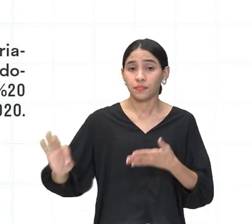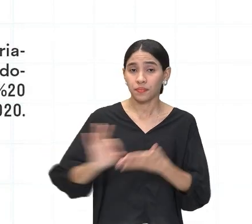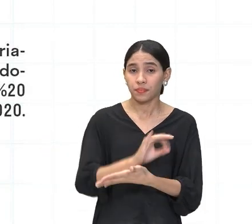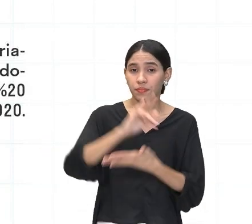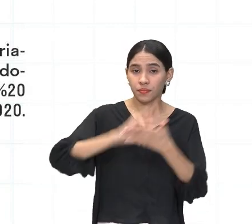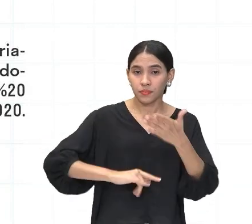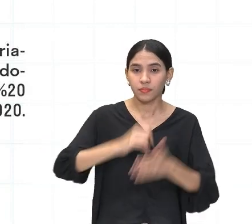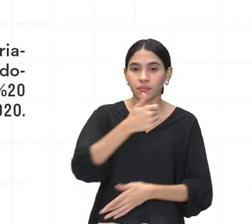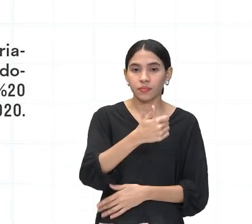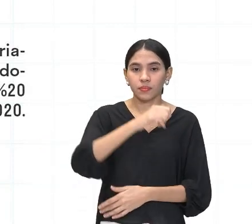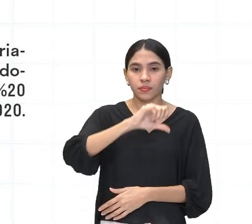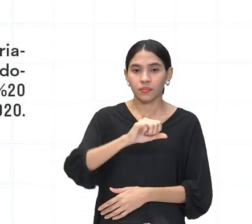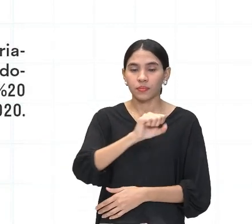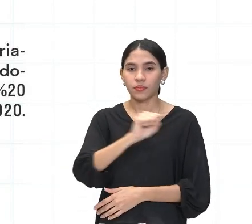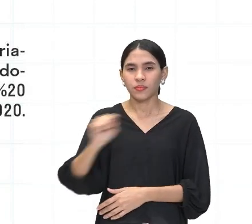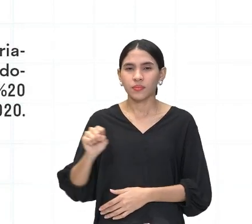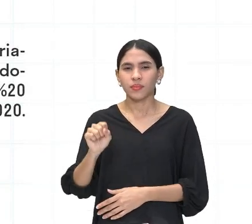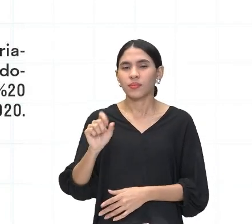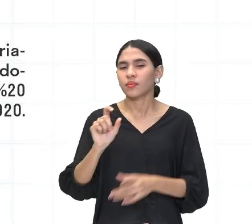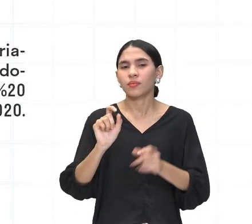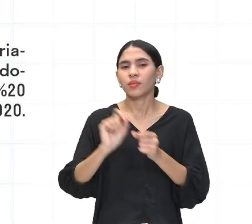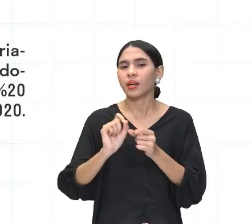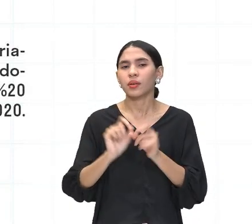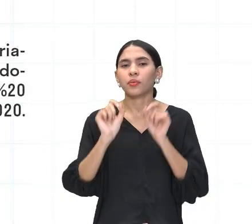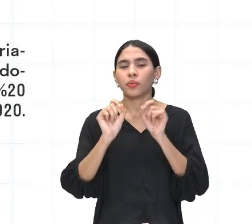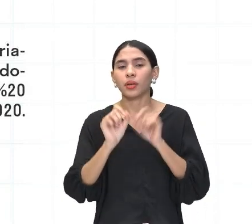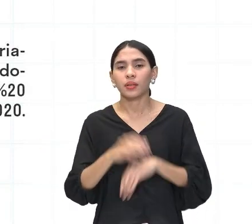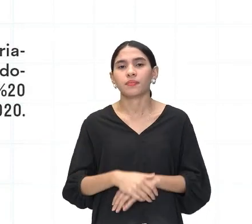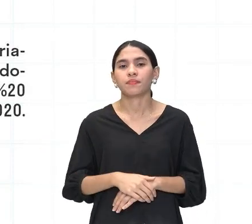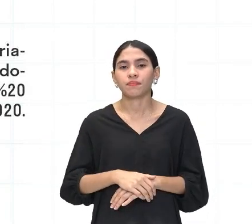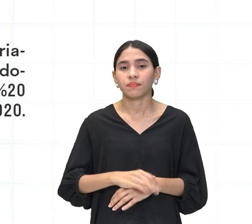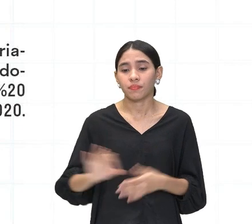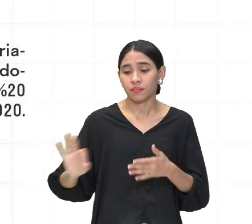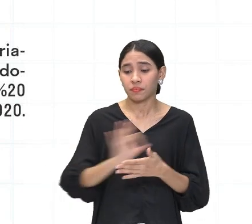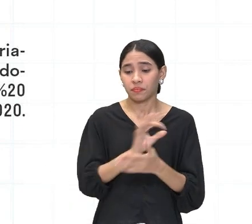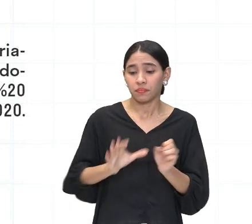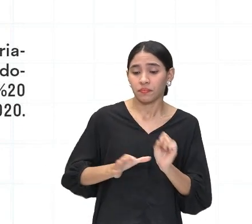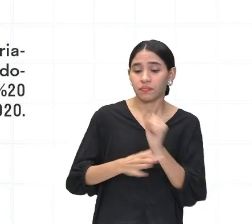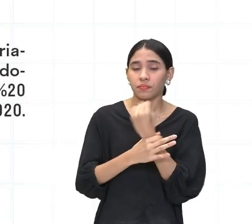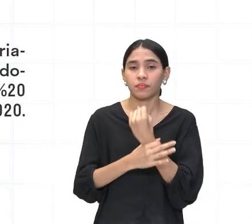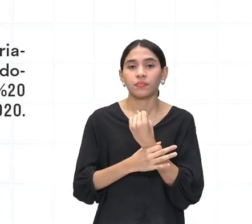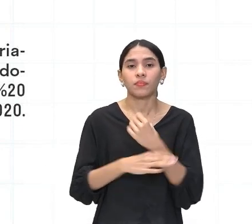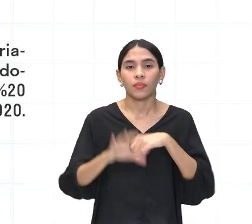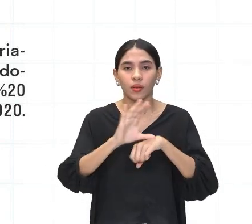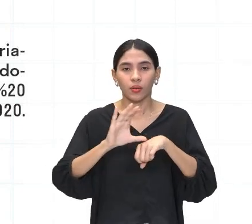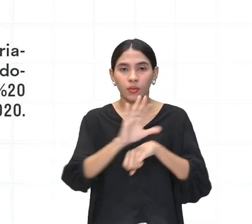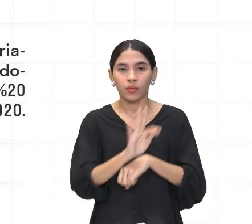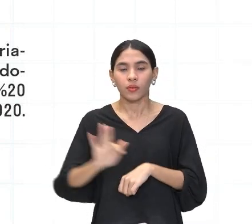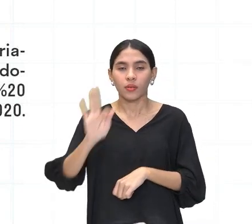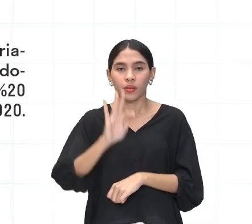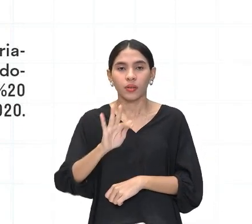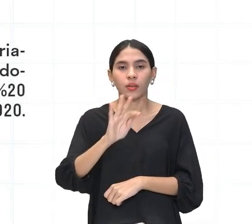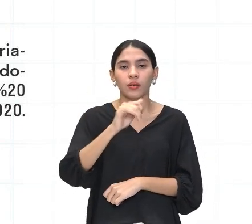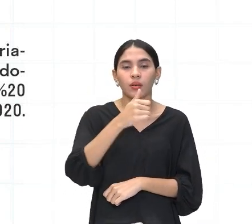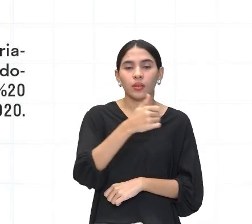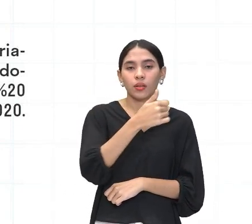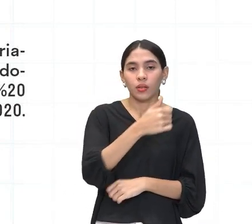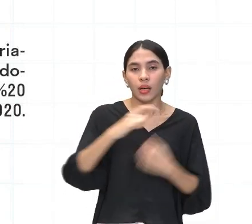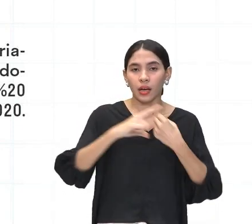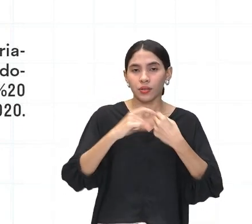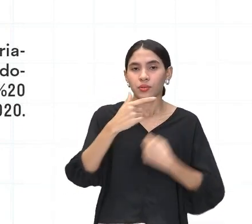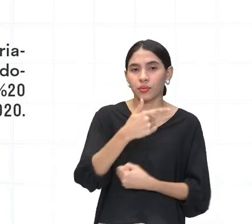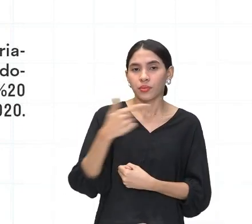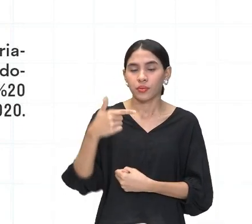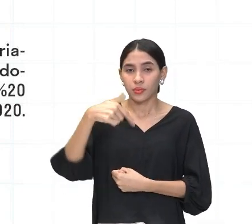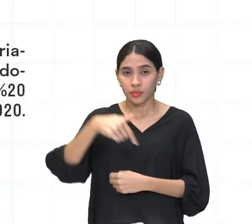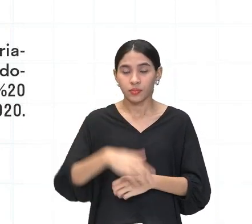ele faz? Ele regulamenta o que está escrito lá no artigo 227 da Constituição, não é? Então, é